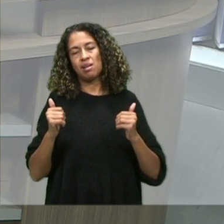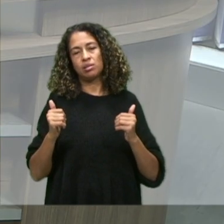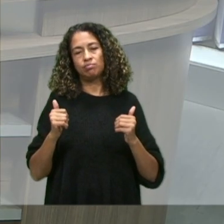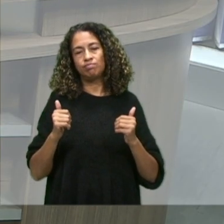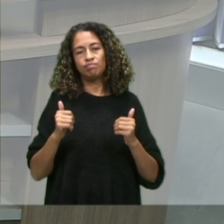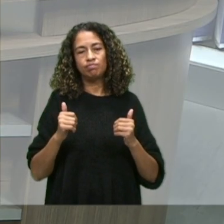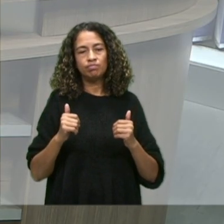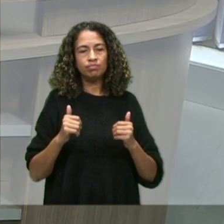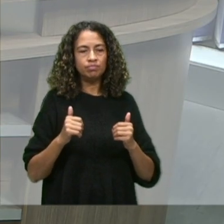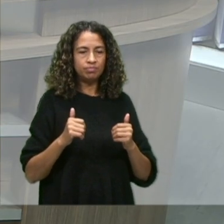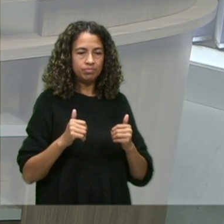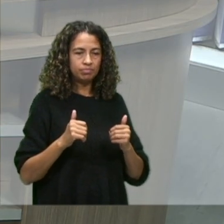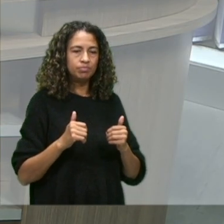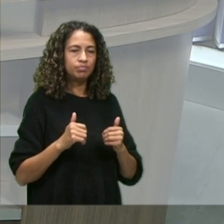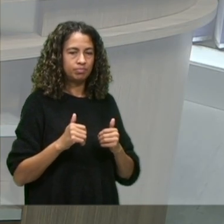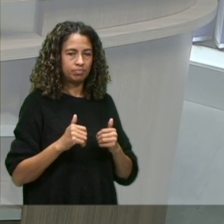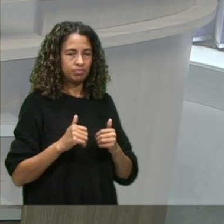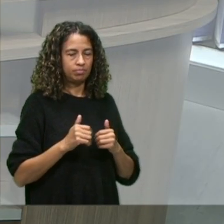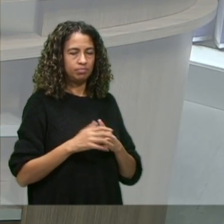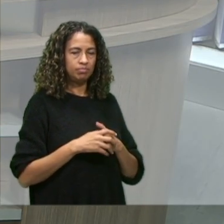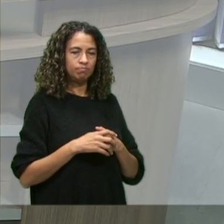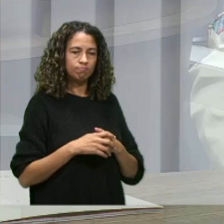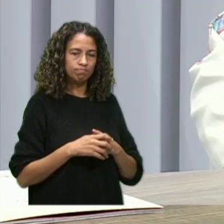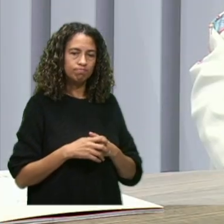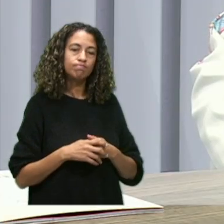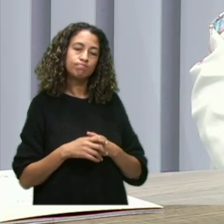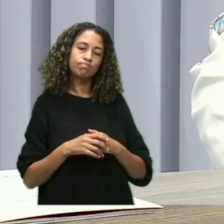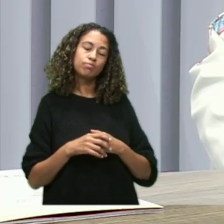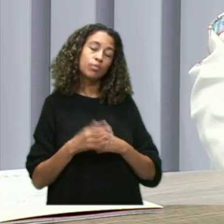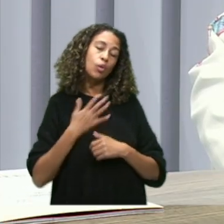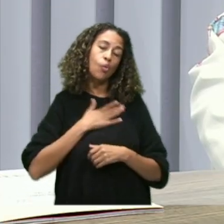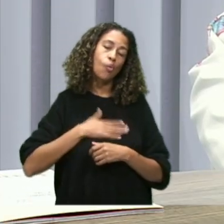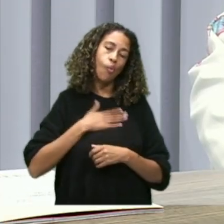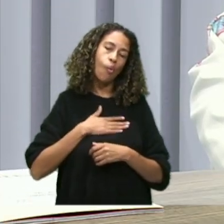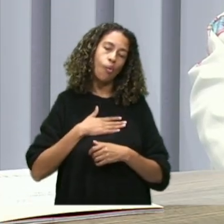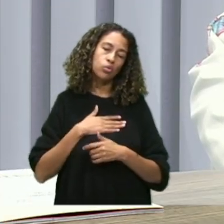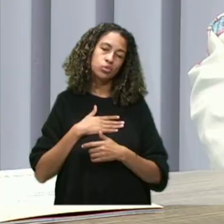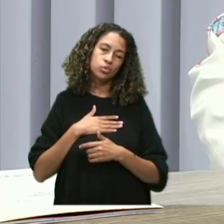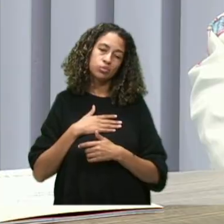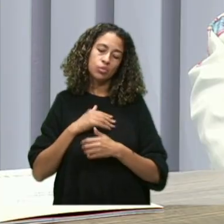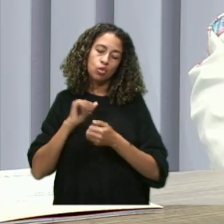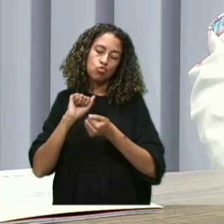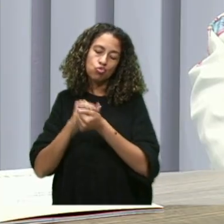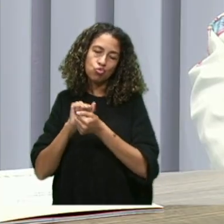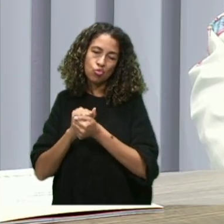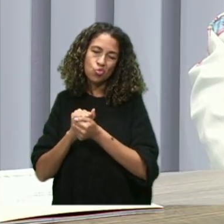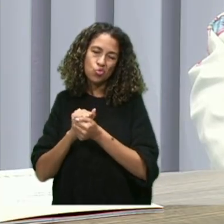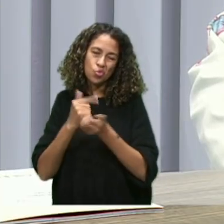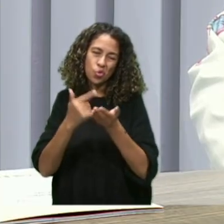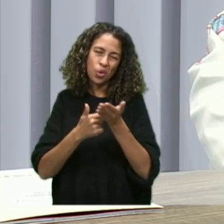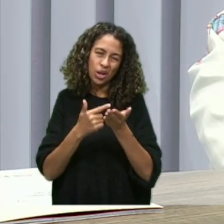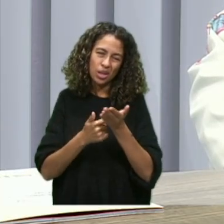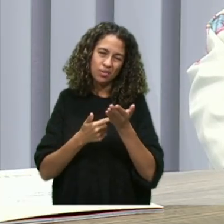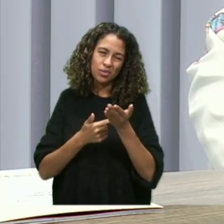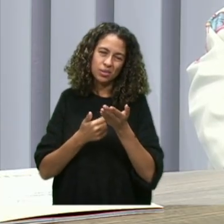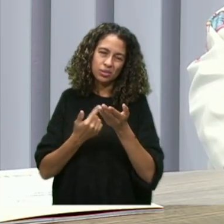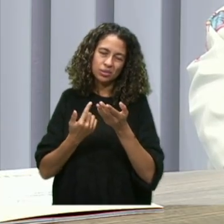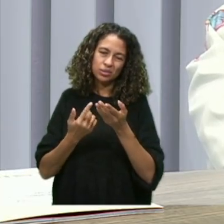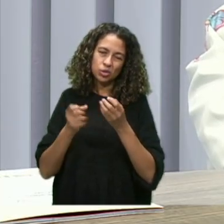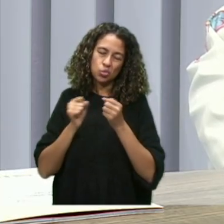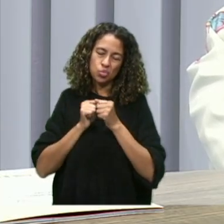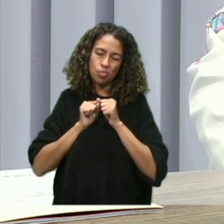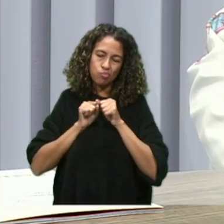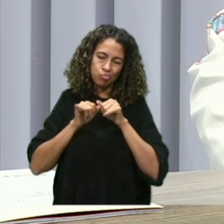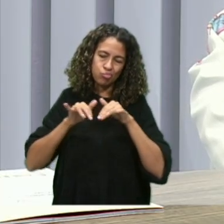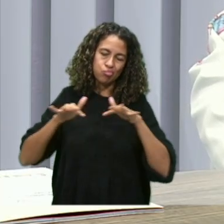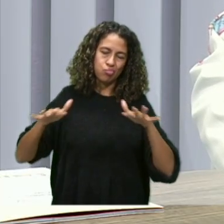Nessa caixinha, escritora. Porque eu gosto de caminhar eu junto com a obra de uma forma mais ampla,